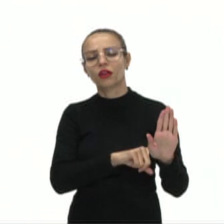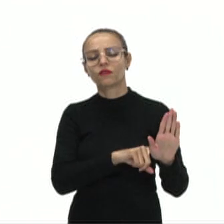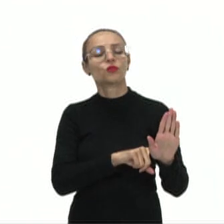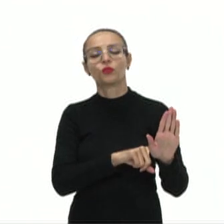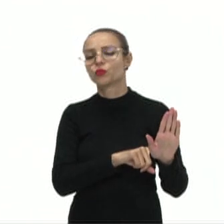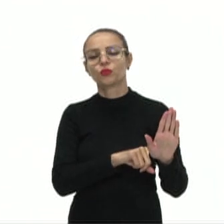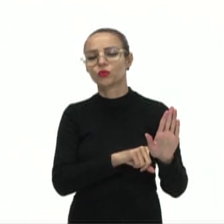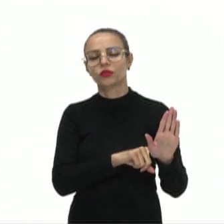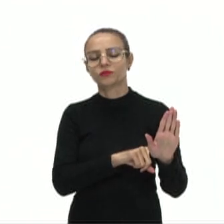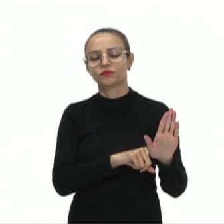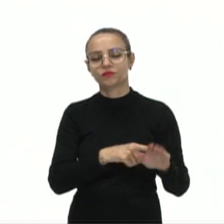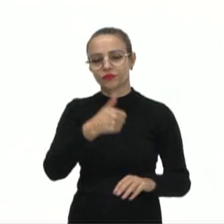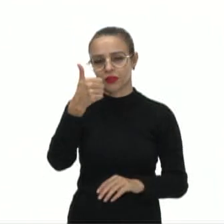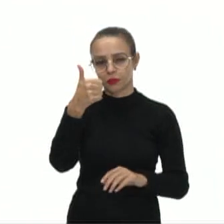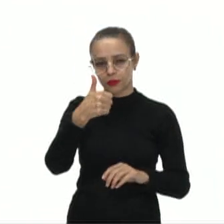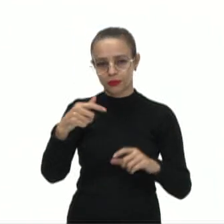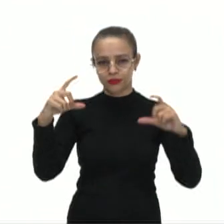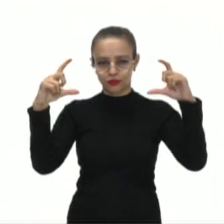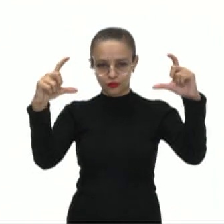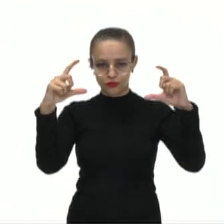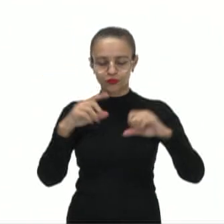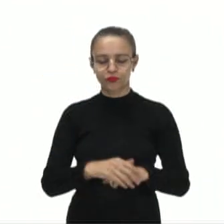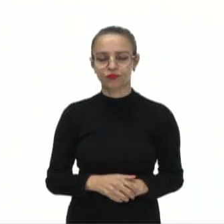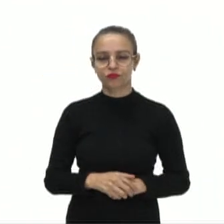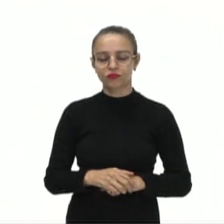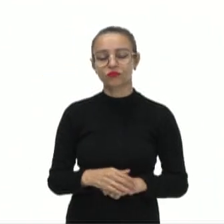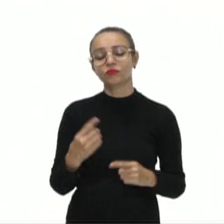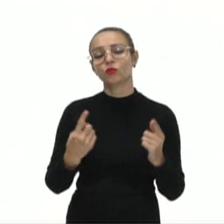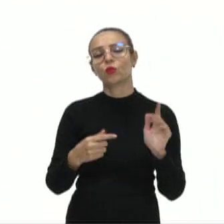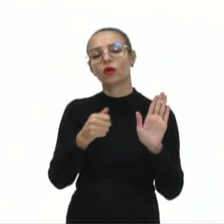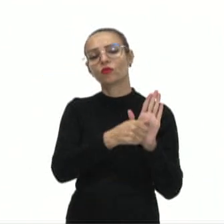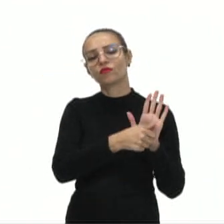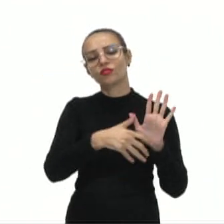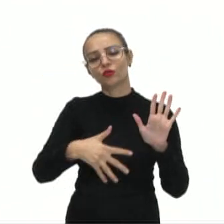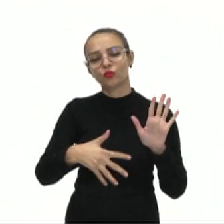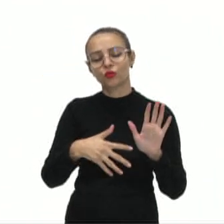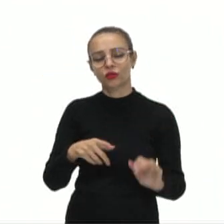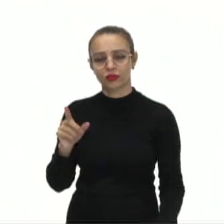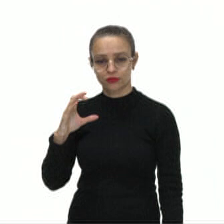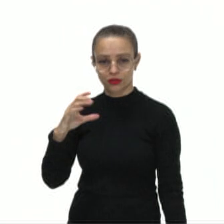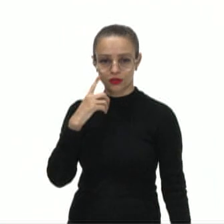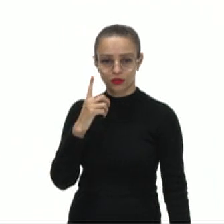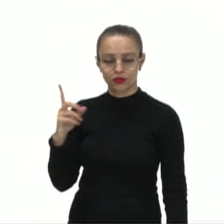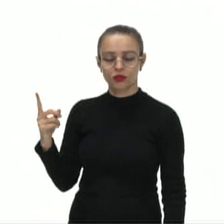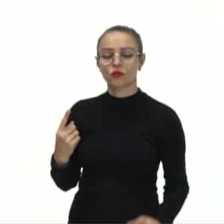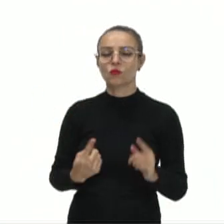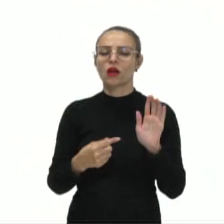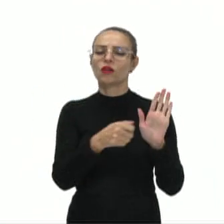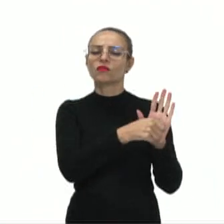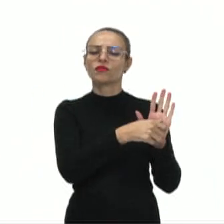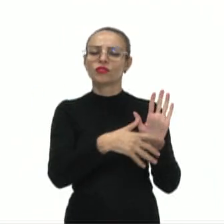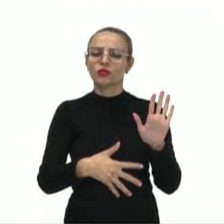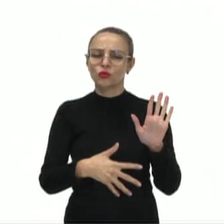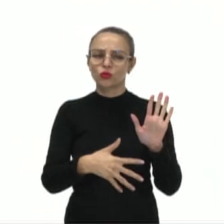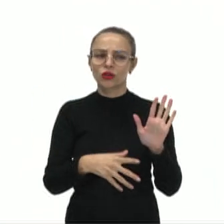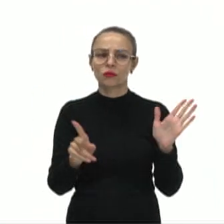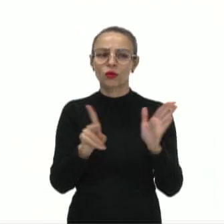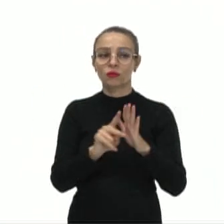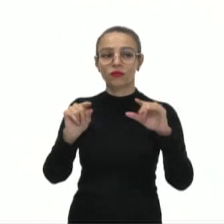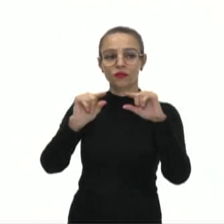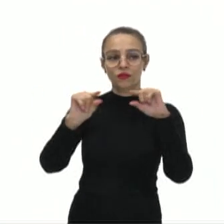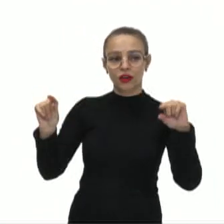na primeira estrofe, e qual a figura de linguagem, aqui ó, na letra C, eu quero a figura de linguagem neste